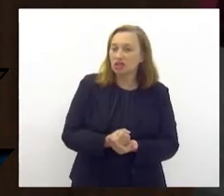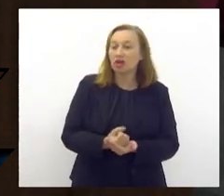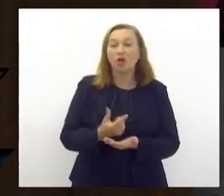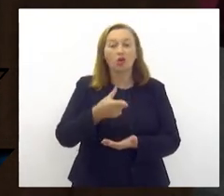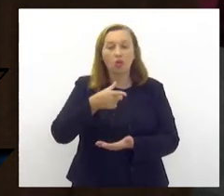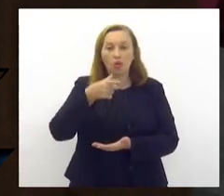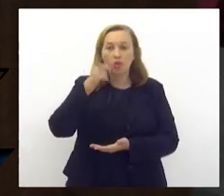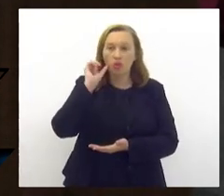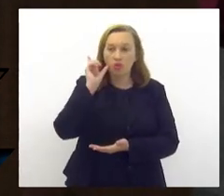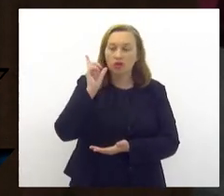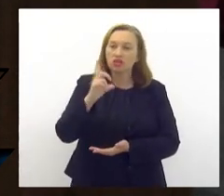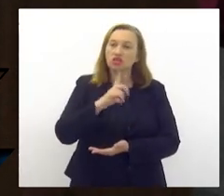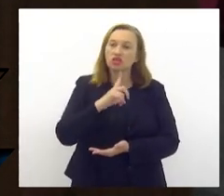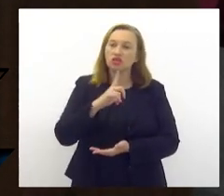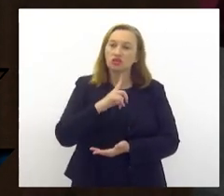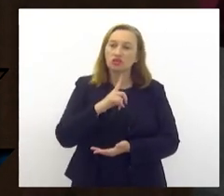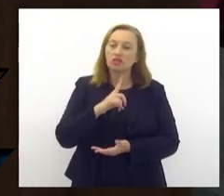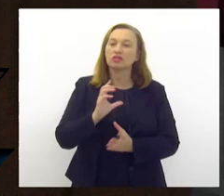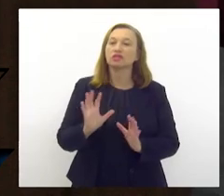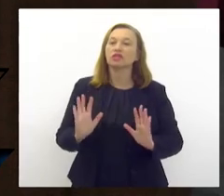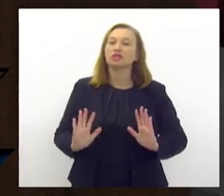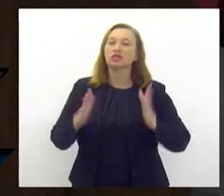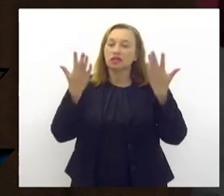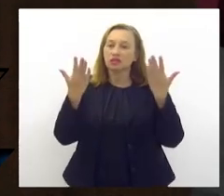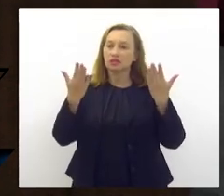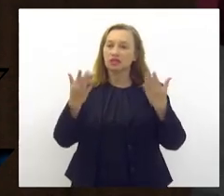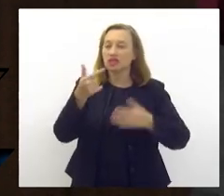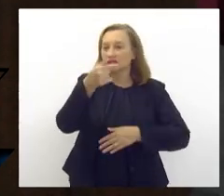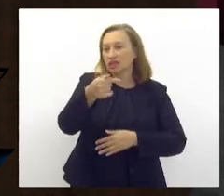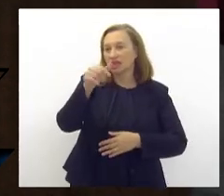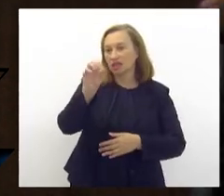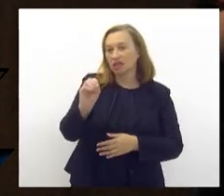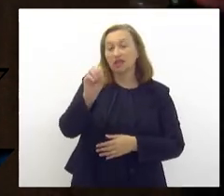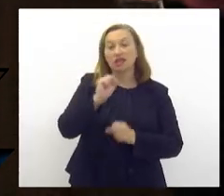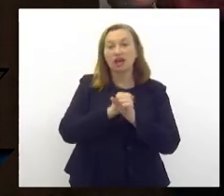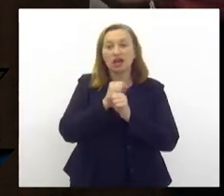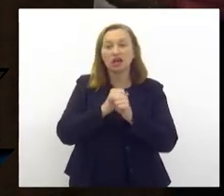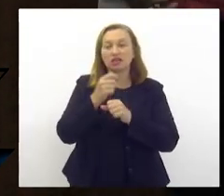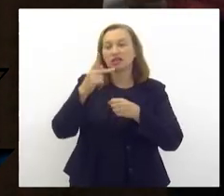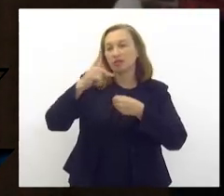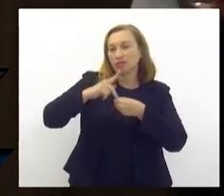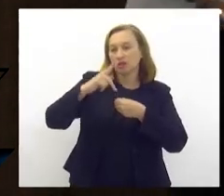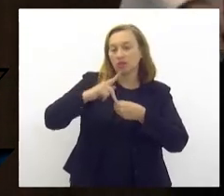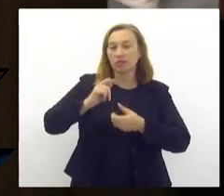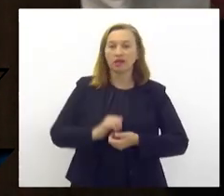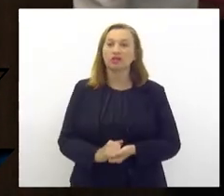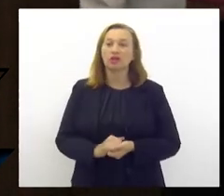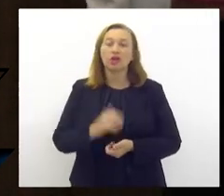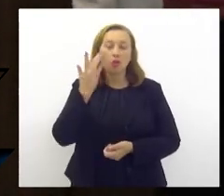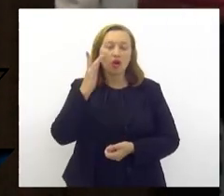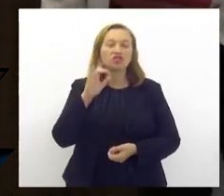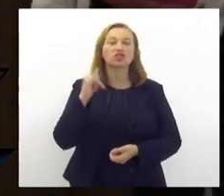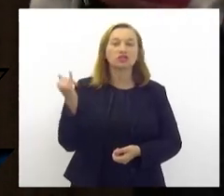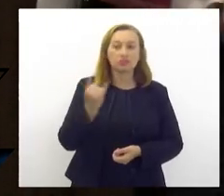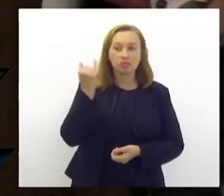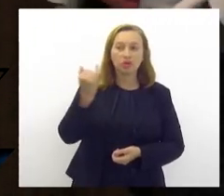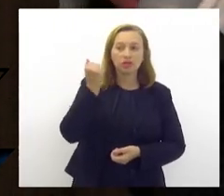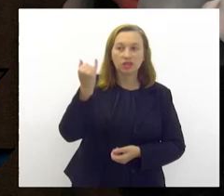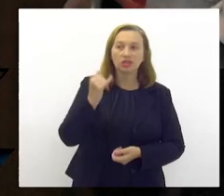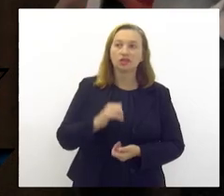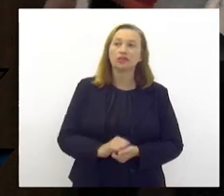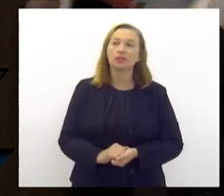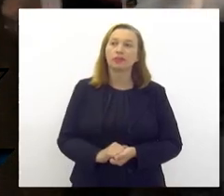ontem, nós tivemos aí nas comemorações, não é, dos 70 anos da Petrobras, e eu acho que é muito importante a